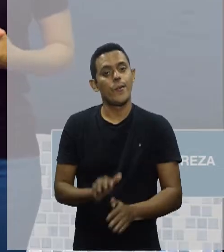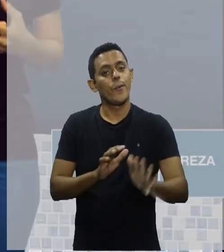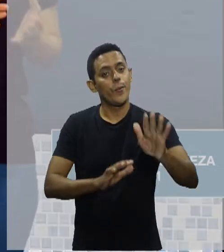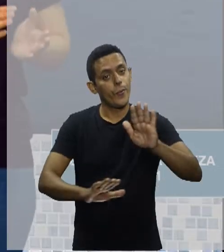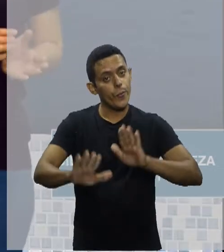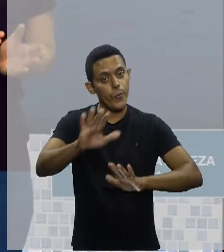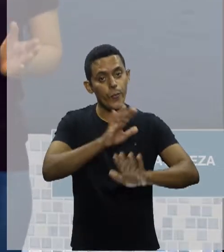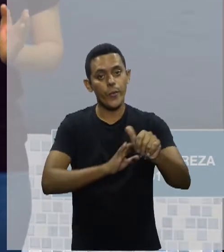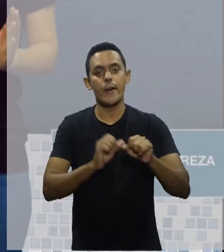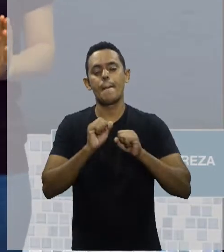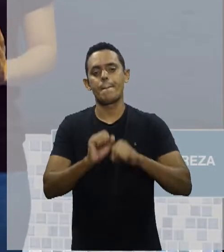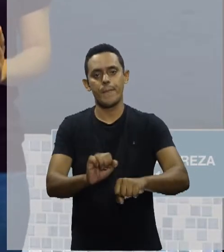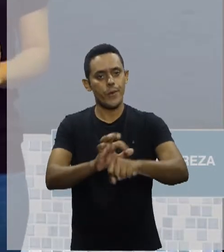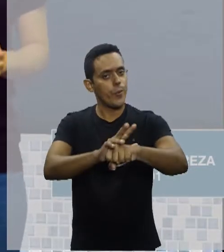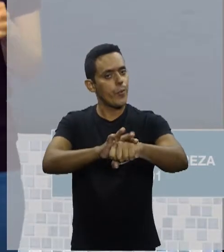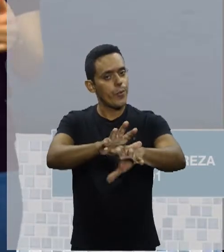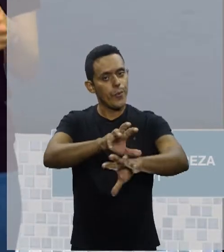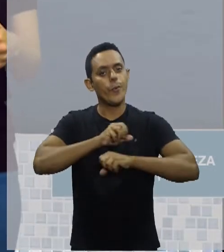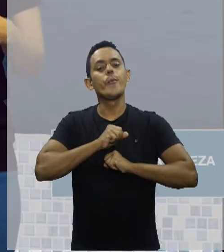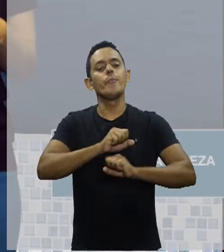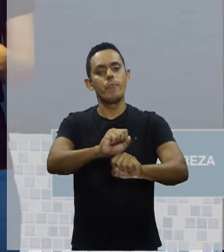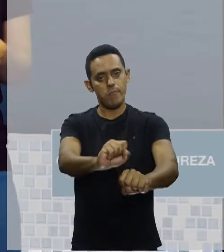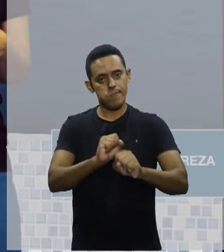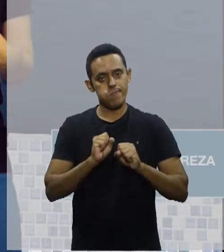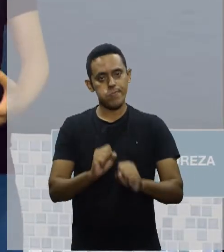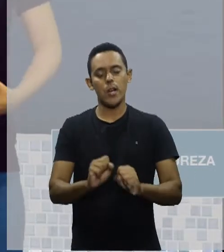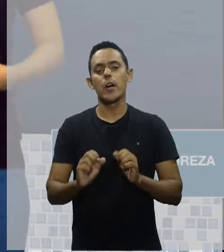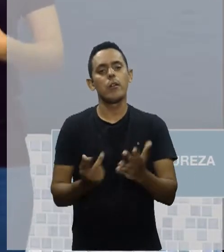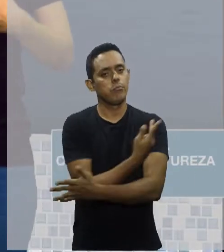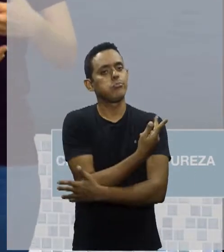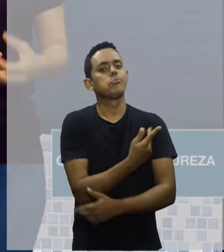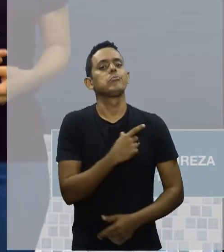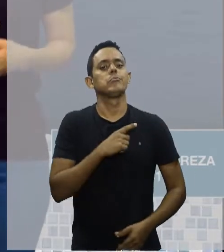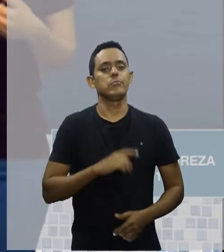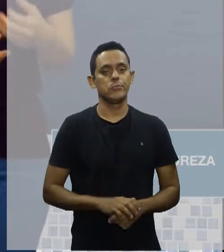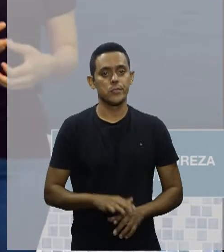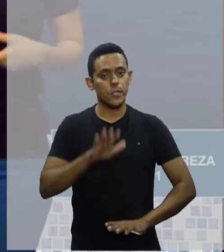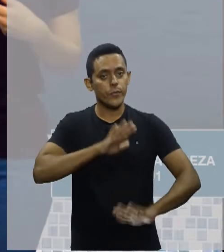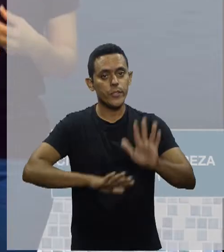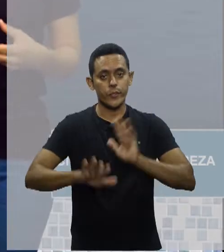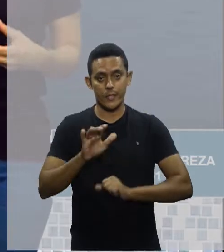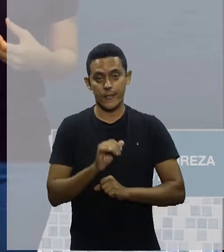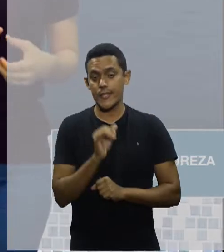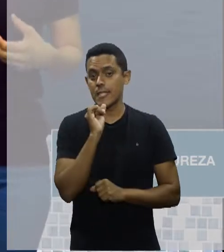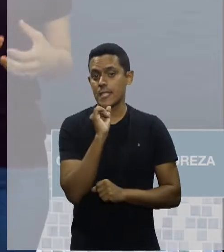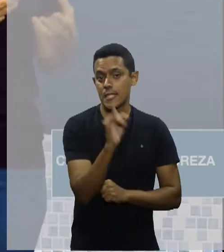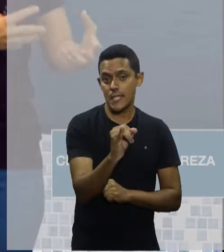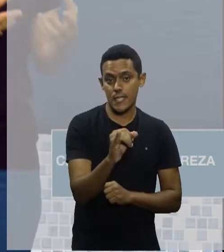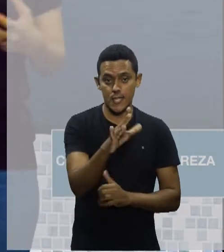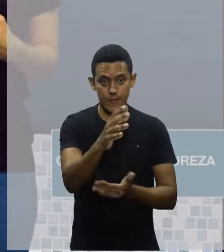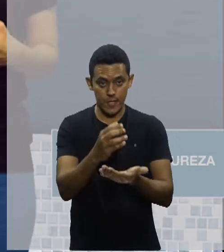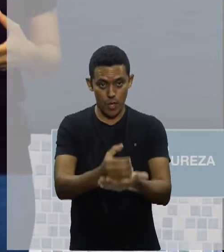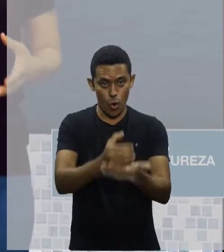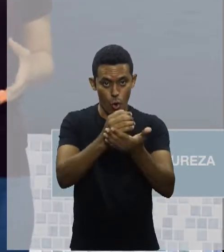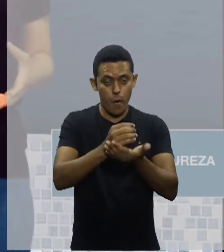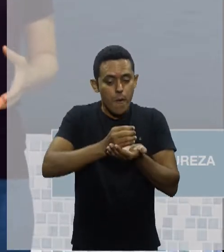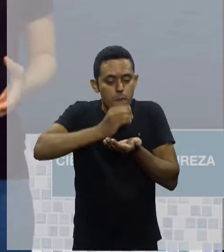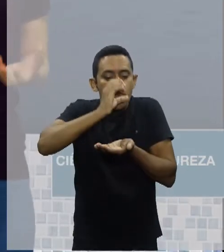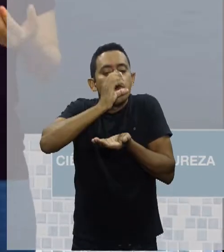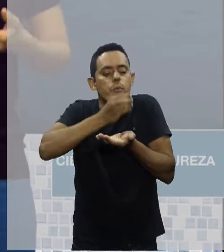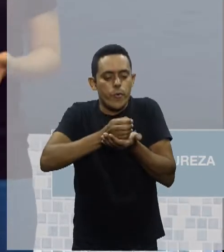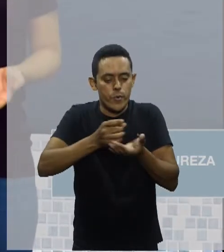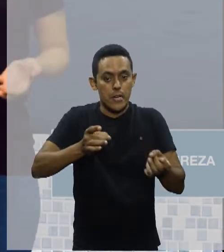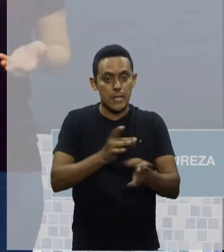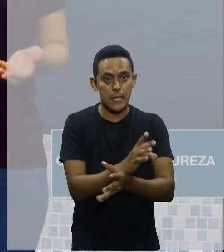conhecidas, cada pessoa deve ter o seu copo, ou então, se for usar o mesmo copo, higienizar, lavar com água e sabão antes de emprestar para o